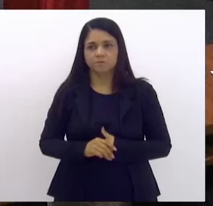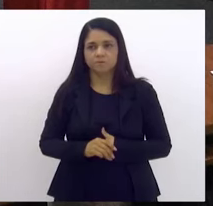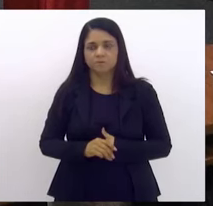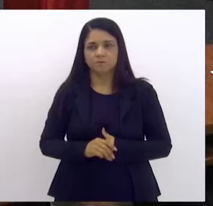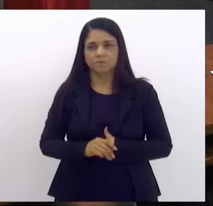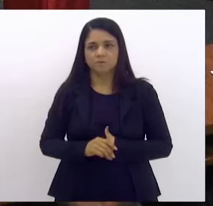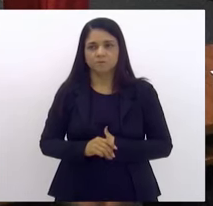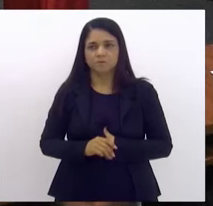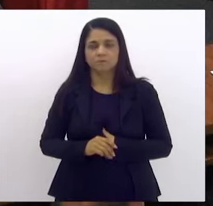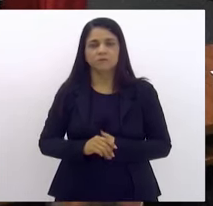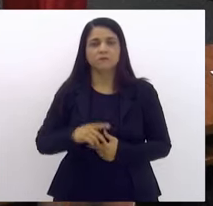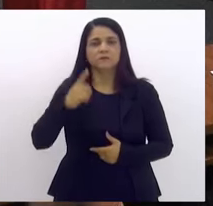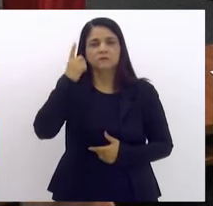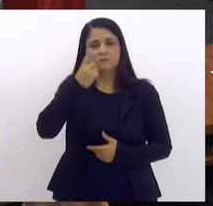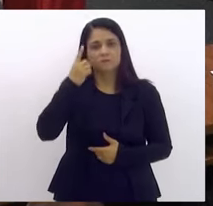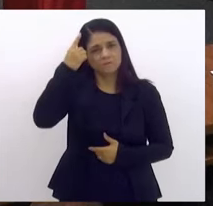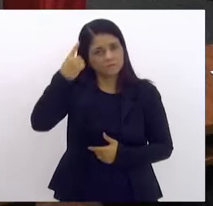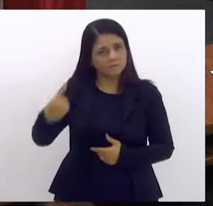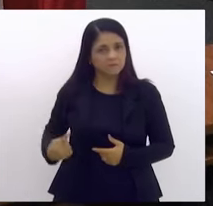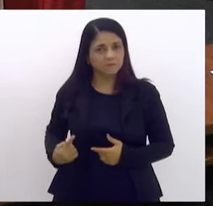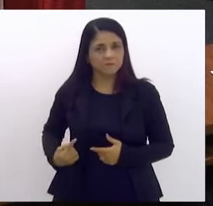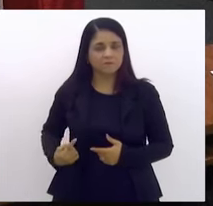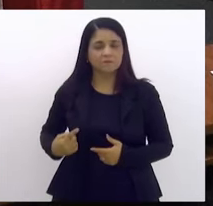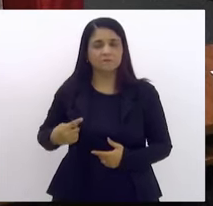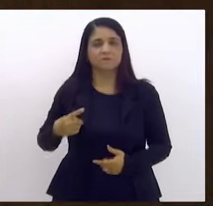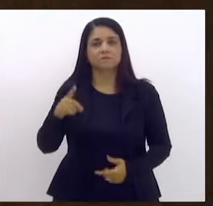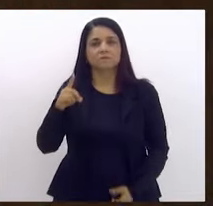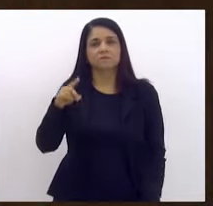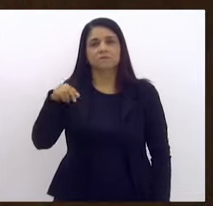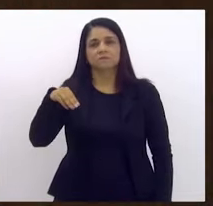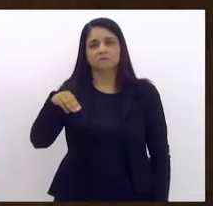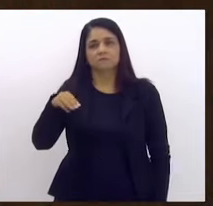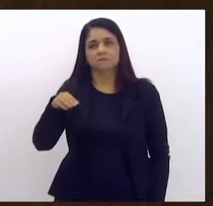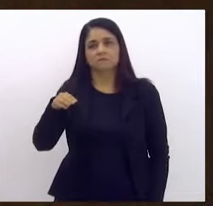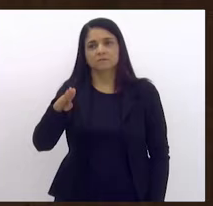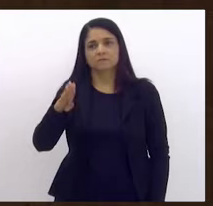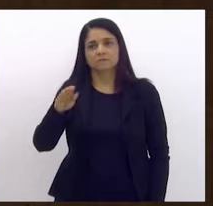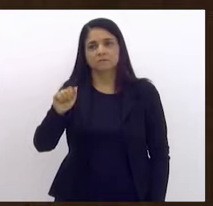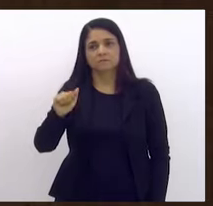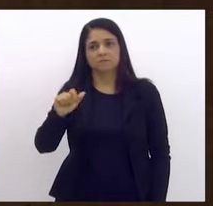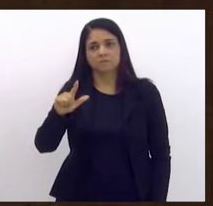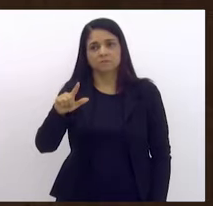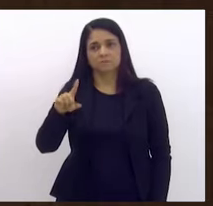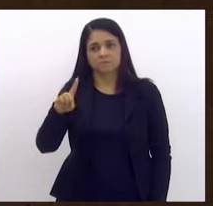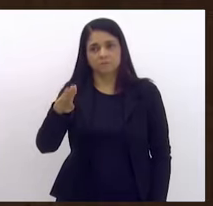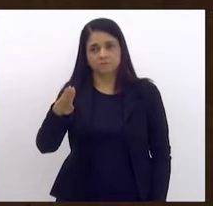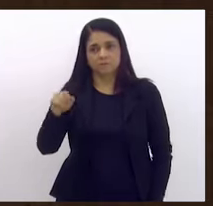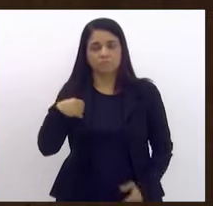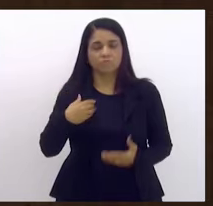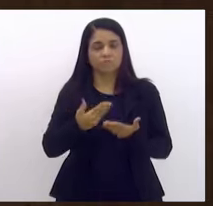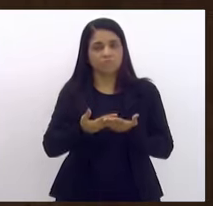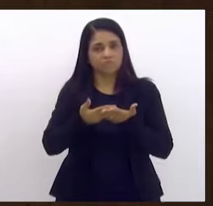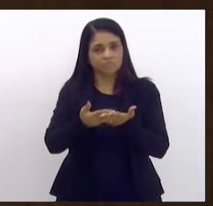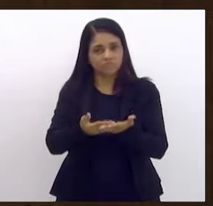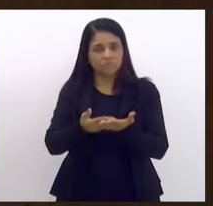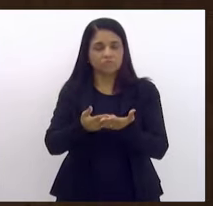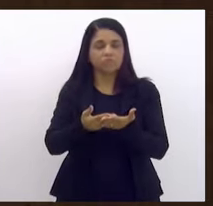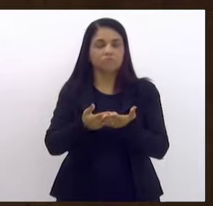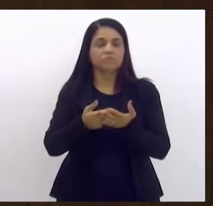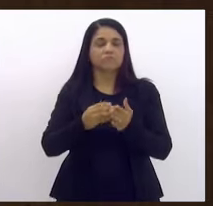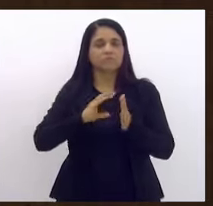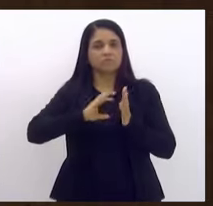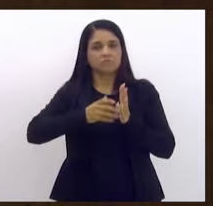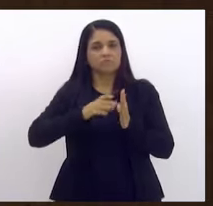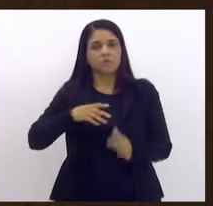Sua nobre deputada Dani Balbi. Brevemente, fazer algumas considerações e apresentar o encaminhamento da bancada do Partido Comunista